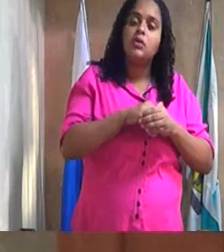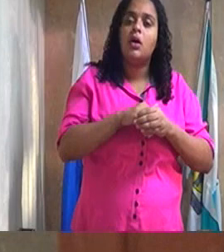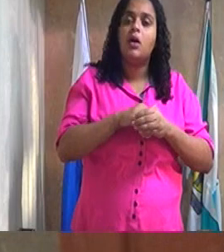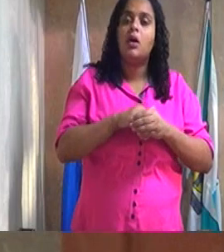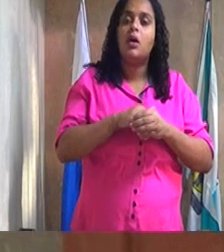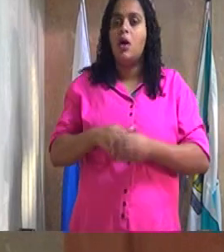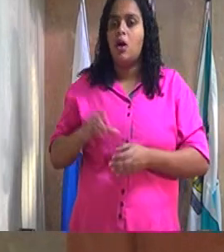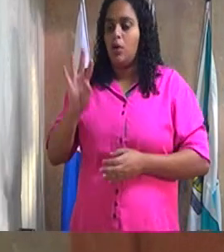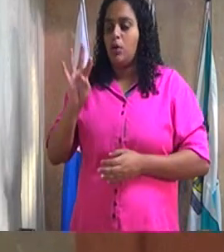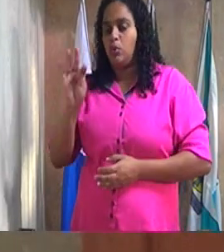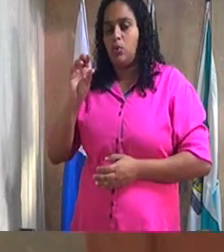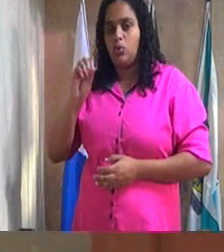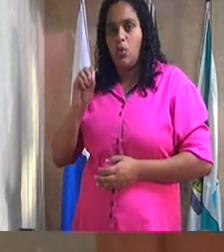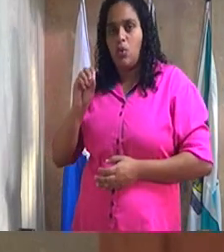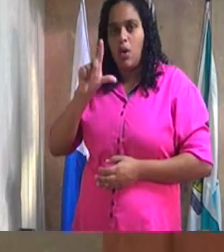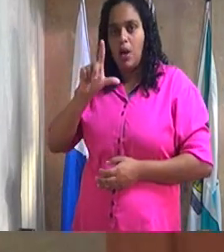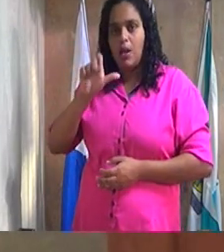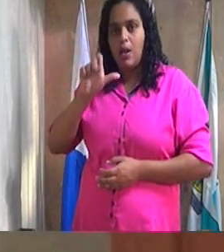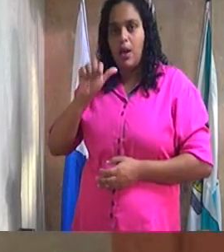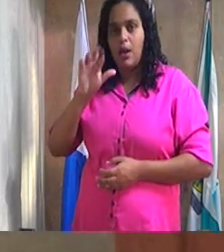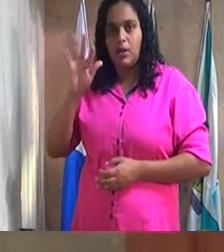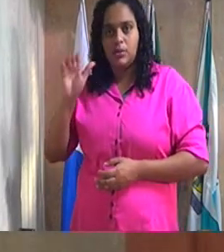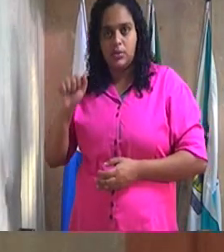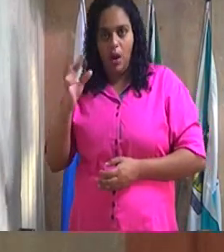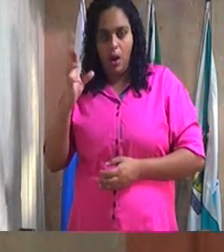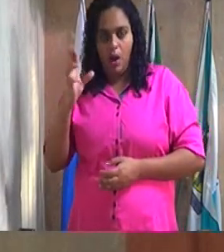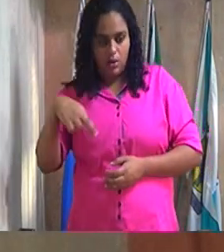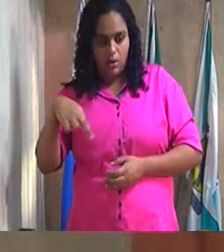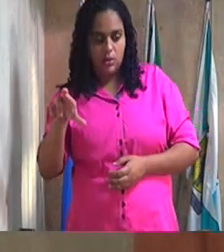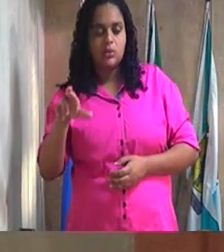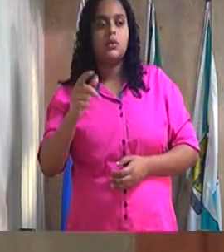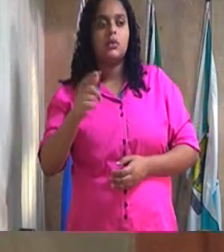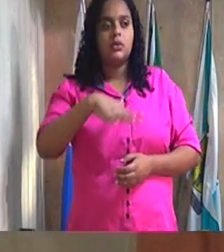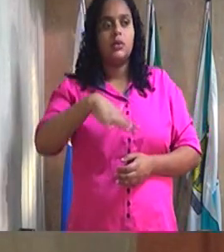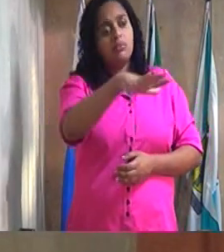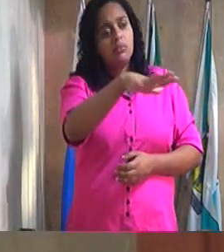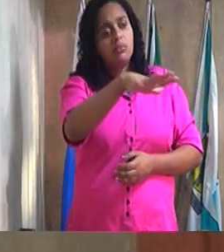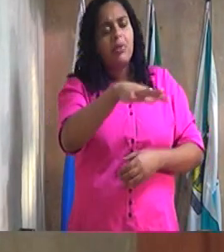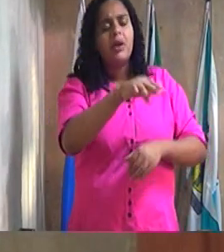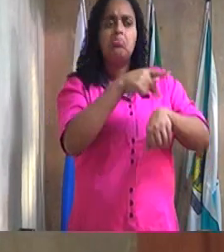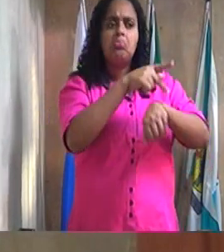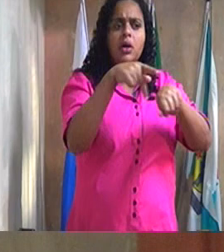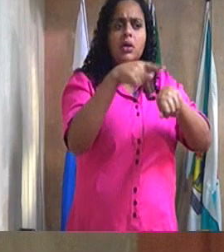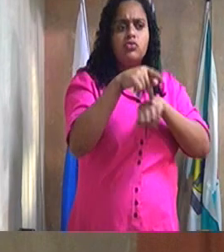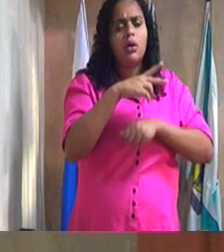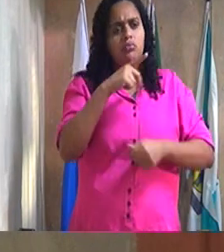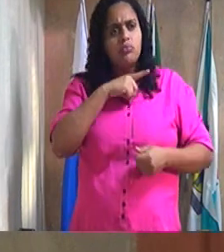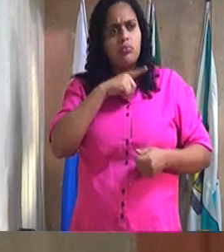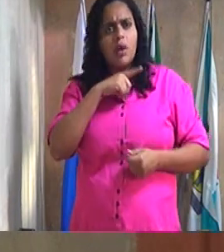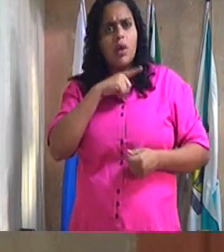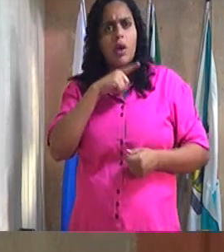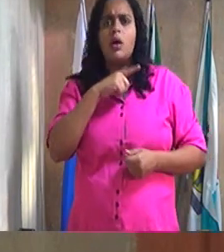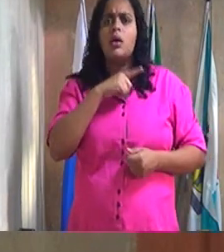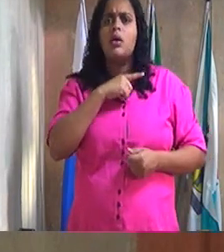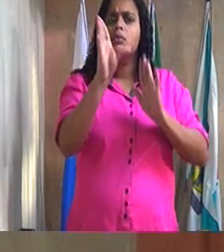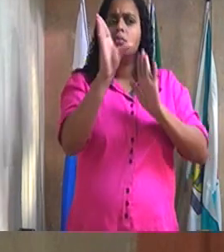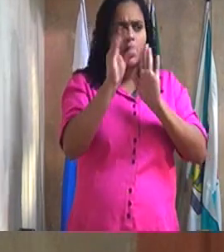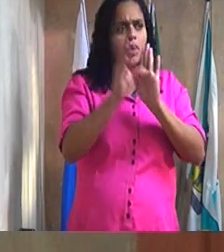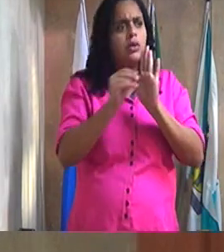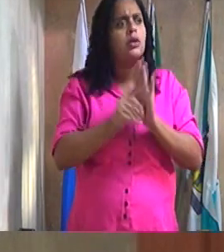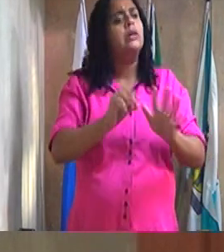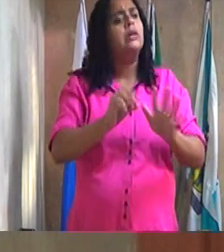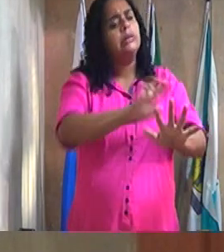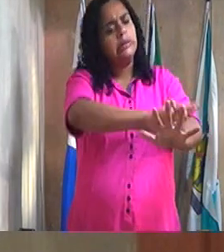sua amplitude, inclusive na, porque nós temos um país que tem no seu conteúdo diversidade de